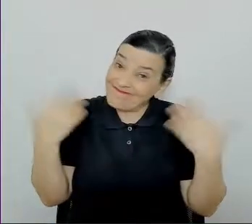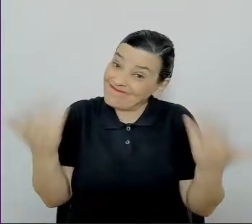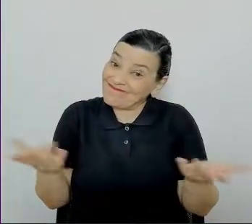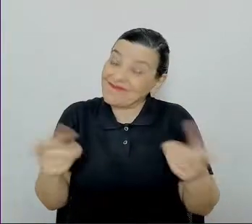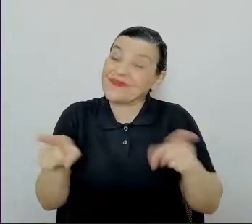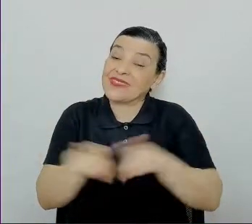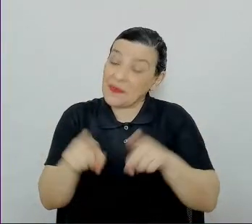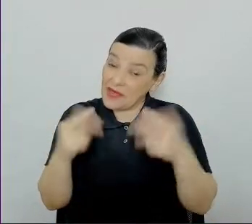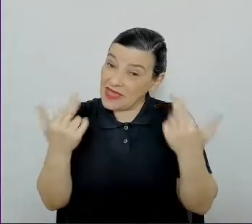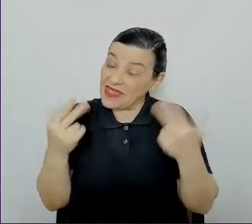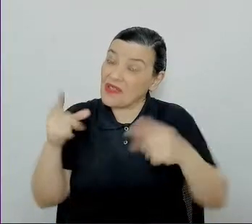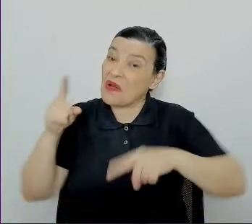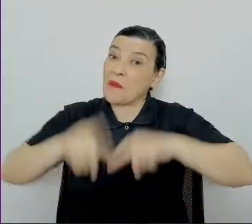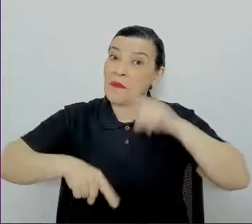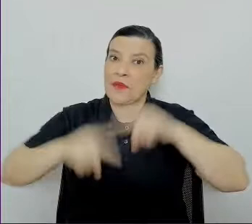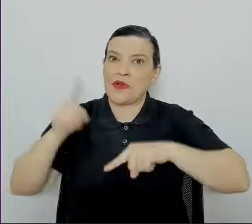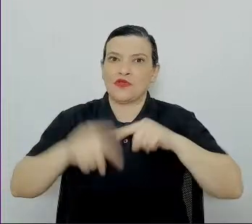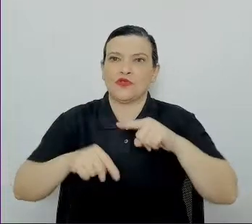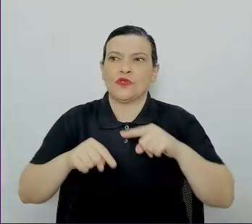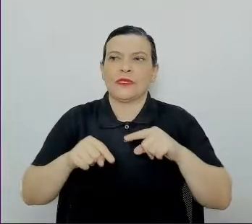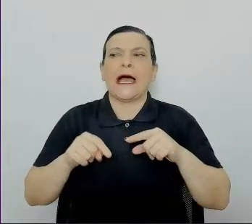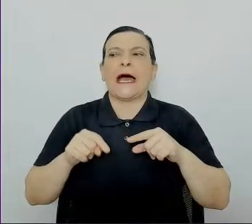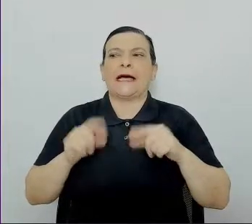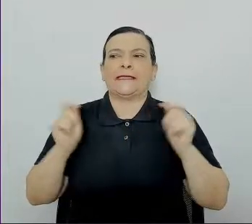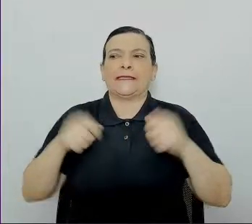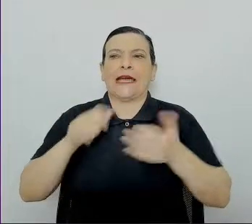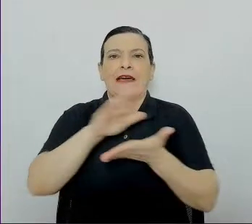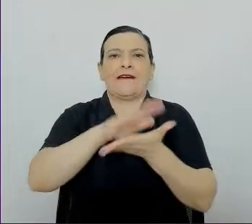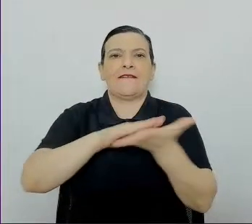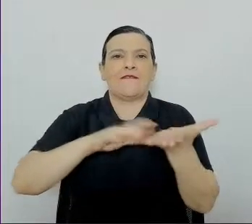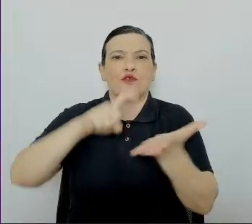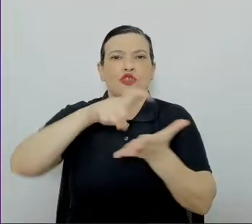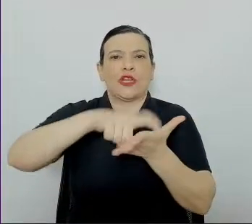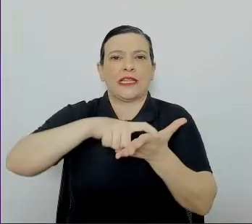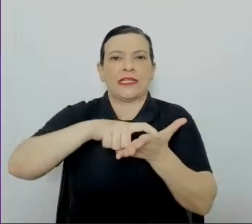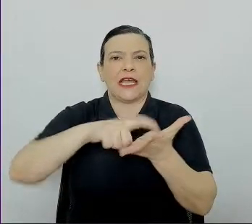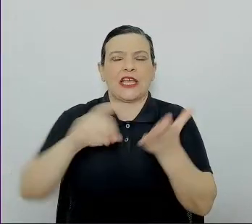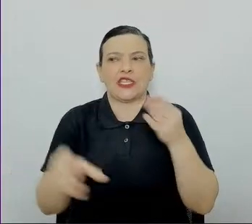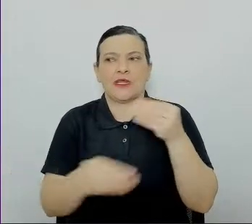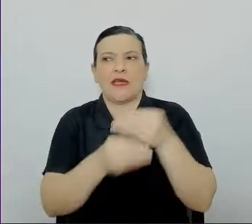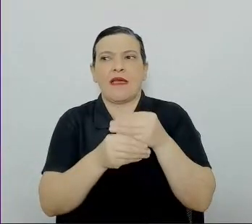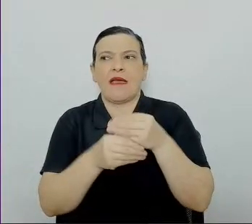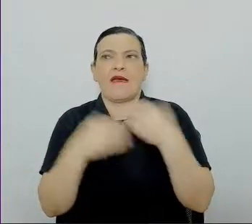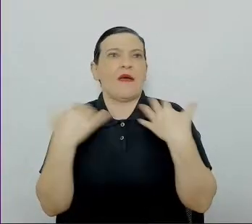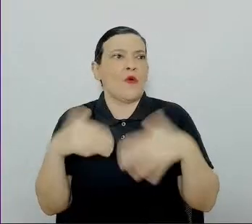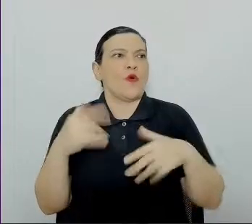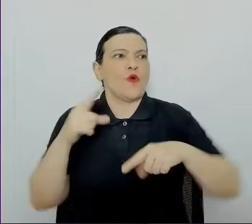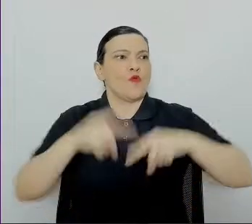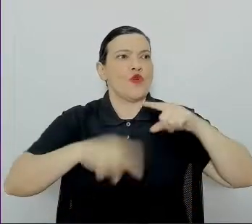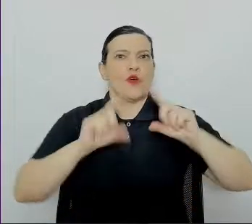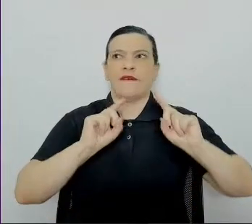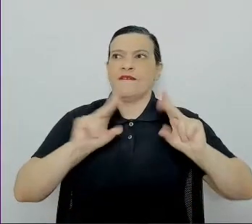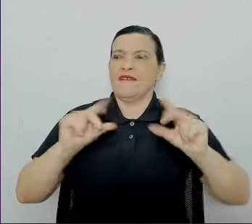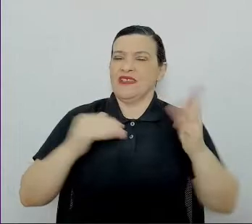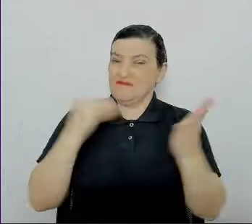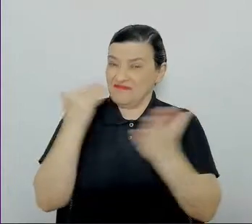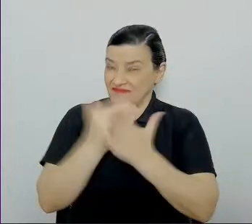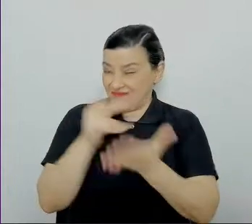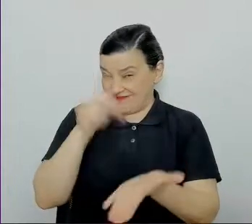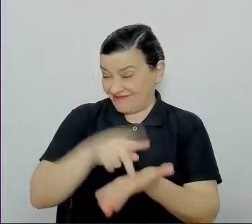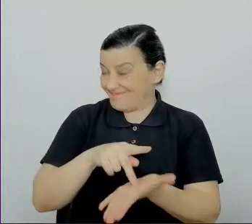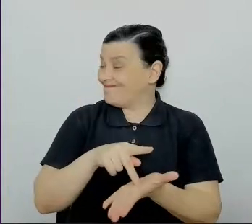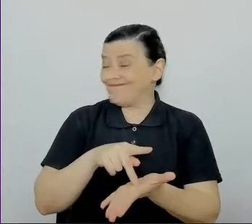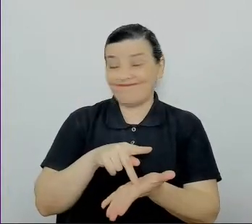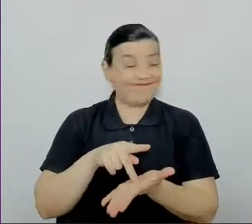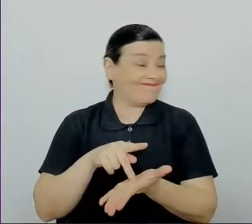A gente pensa, se eu tiver aquela funcionalidade, eu vou vender mais. Ou aí sim meu produto vai bombar. E não é garantido. Tem uma série de outros